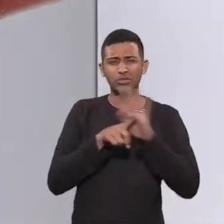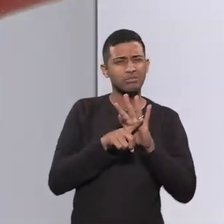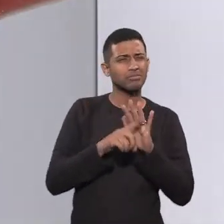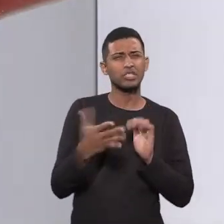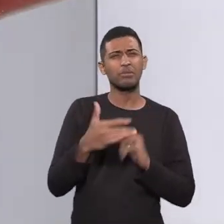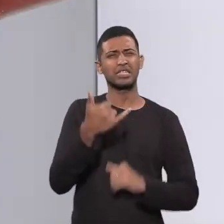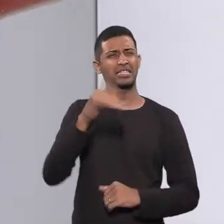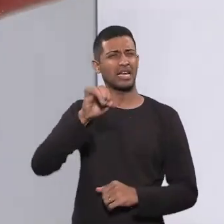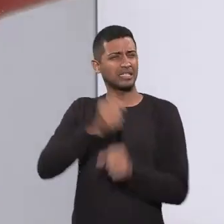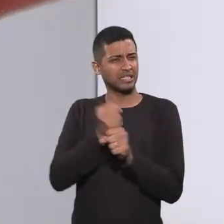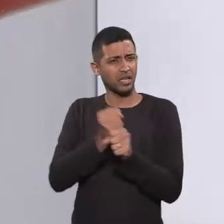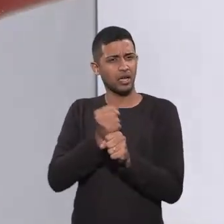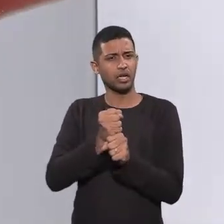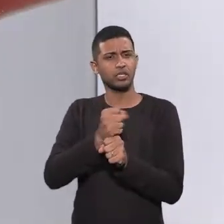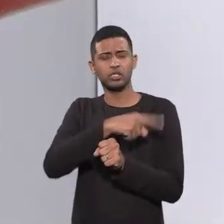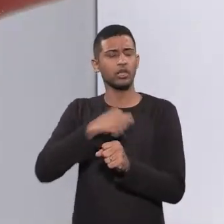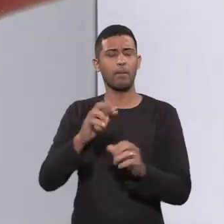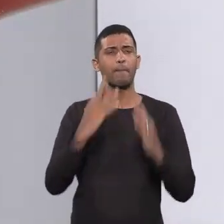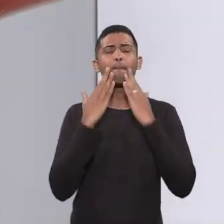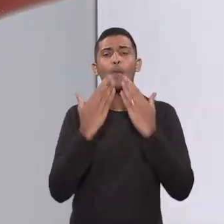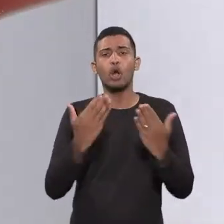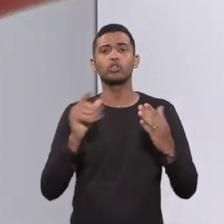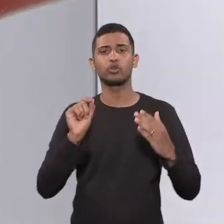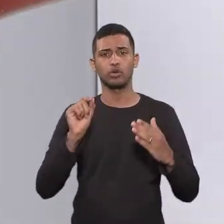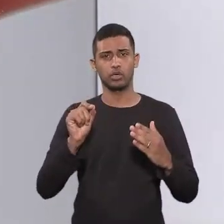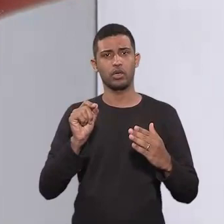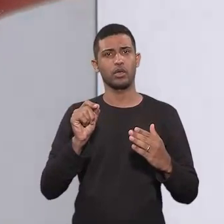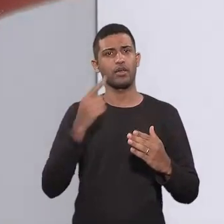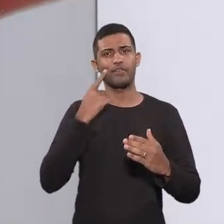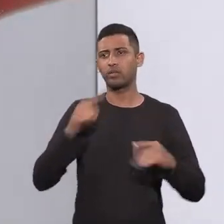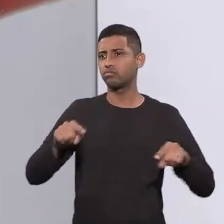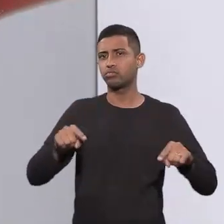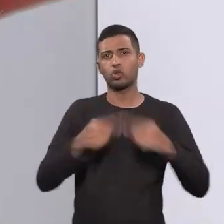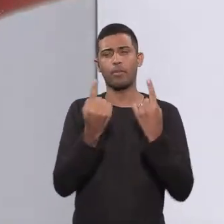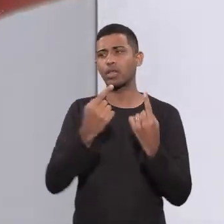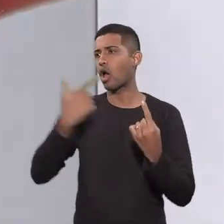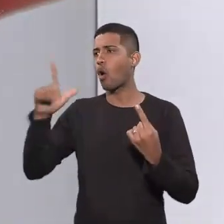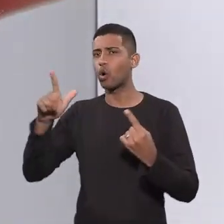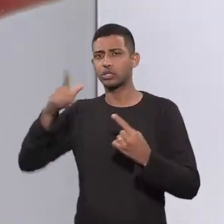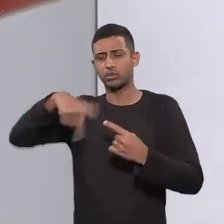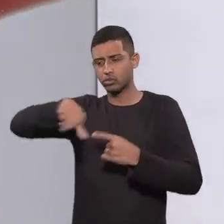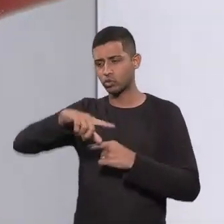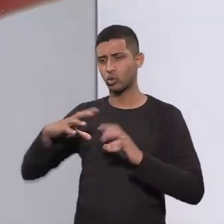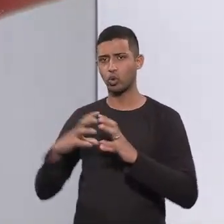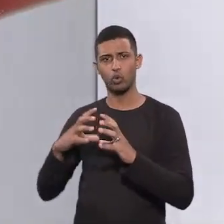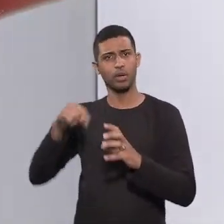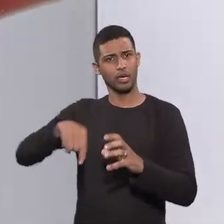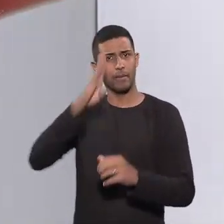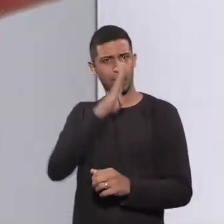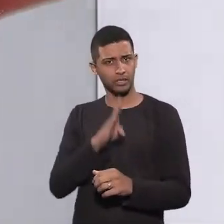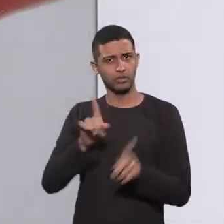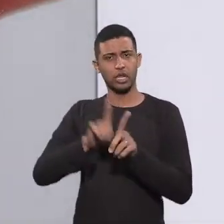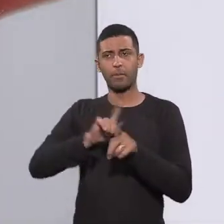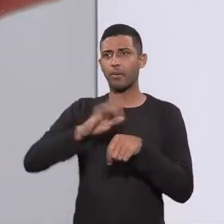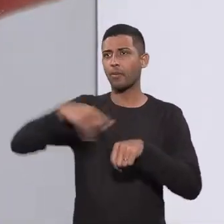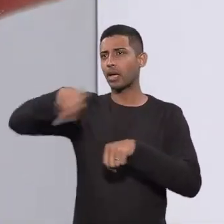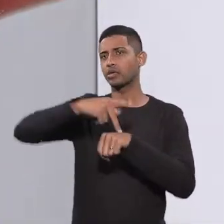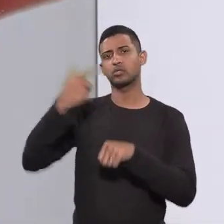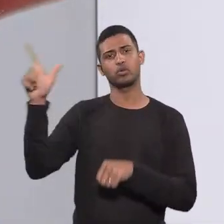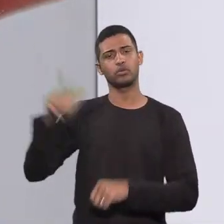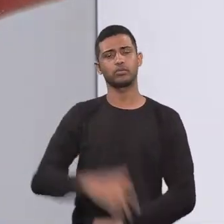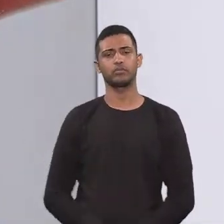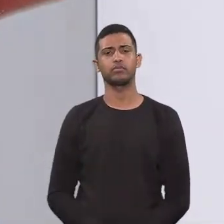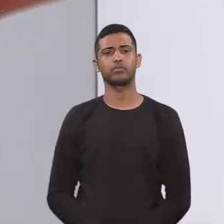ou menos uma década. E o que essas pesquisas têm revelado? Em consonância com outras pesquisas no Brasil e fora do Brasil, né?